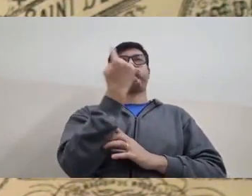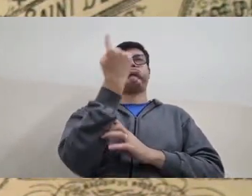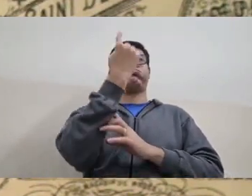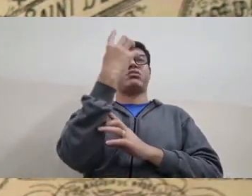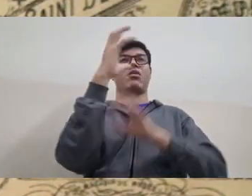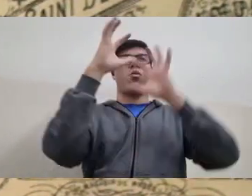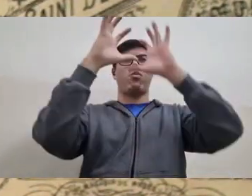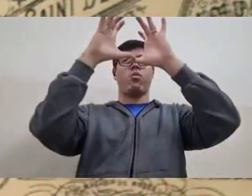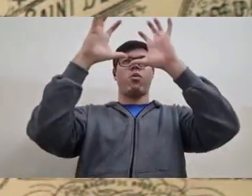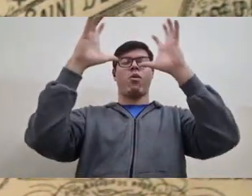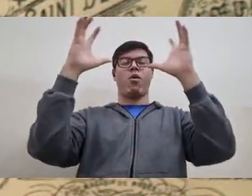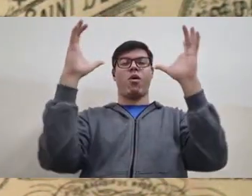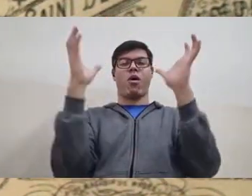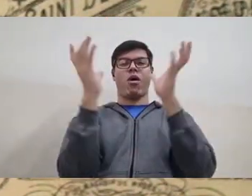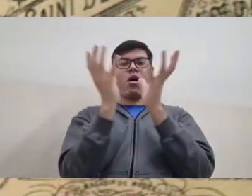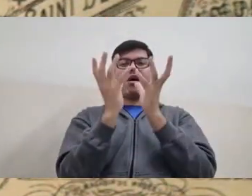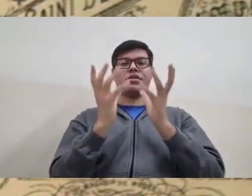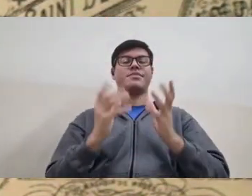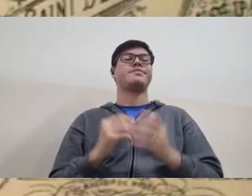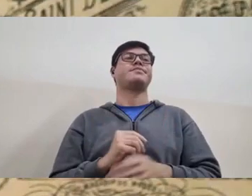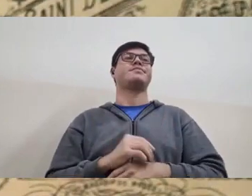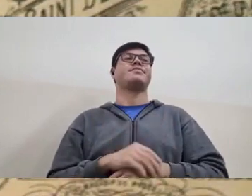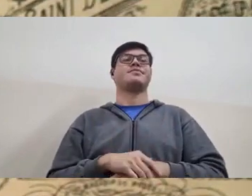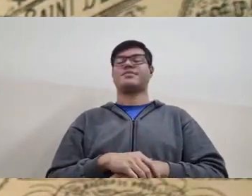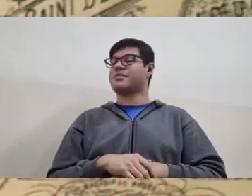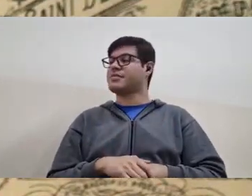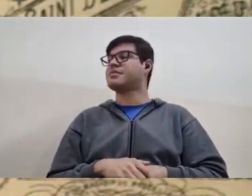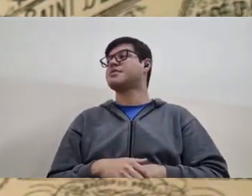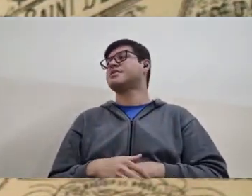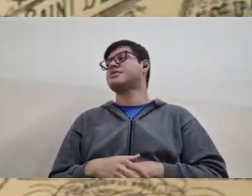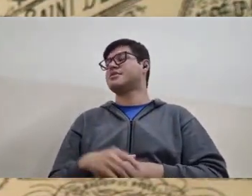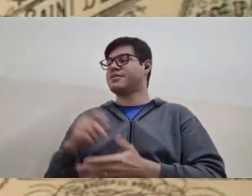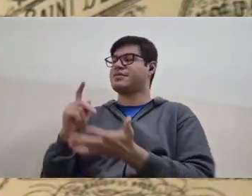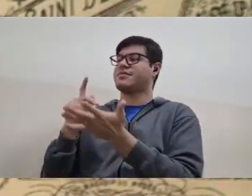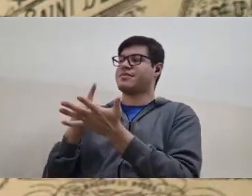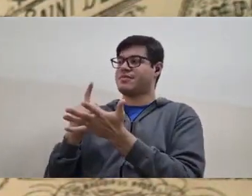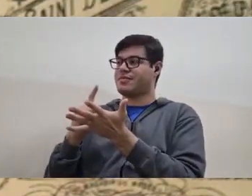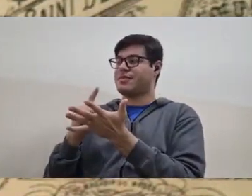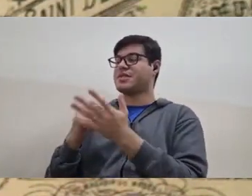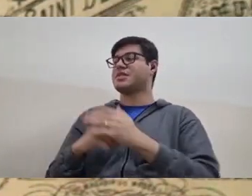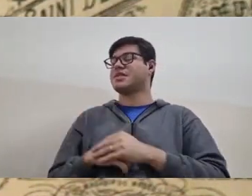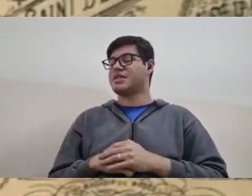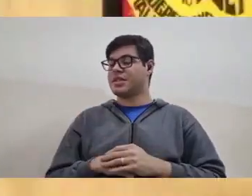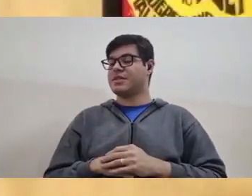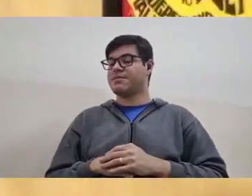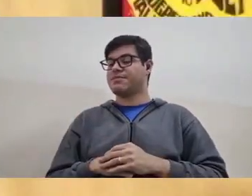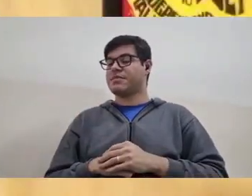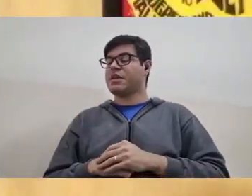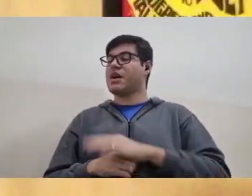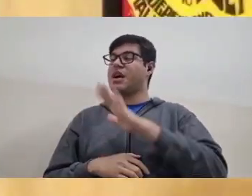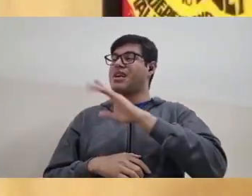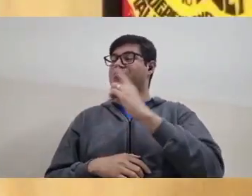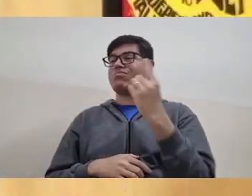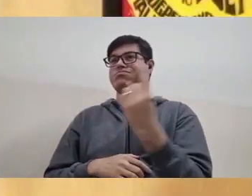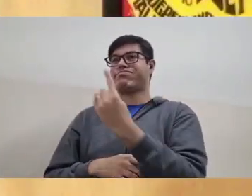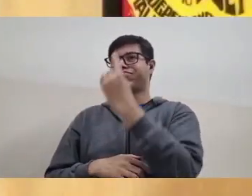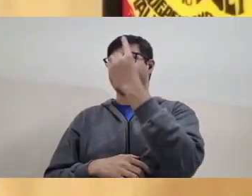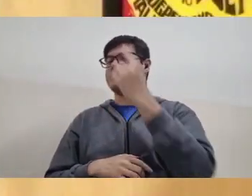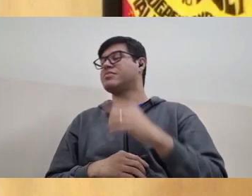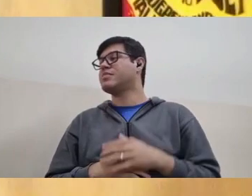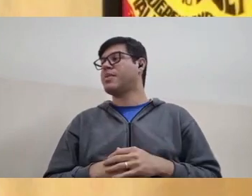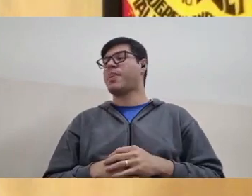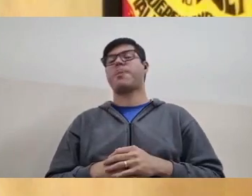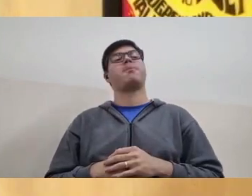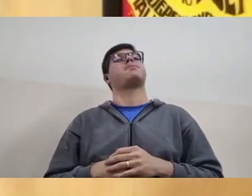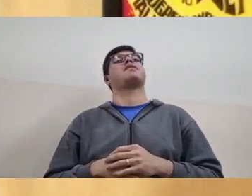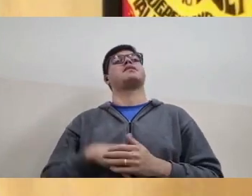grande mas porte. a raiz dela vai procurando a rede de esgoto, a água acaba com todo mundo. Vai. E fora que ela cresce muito, né? Cresce